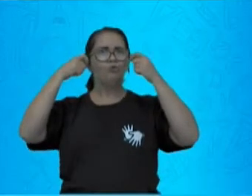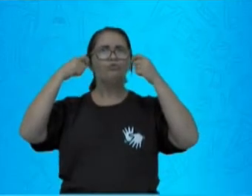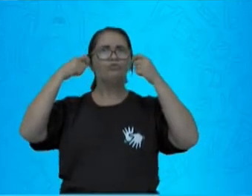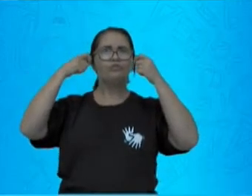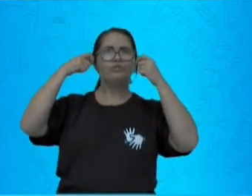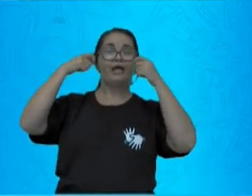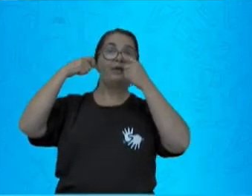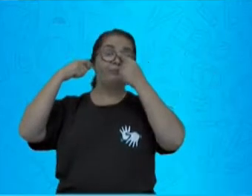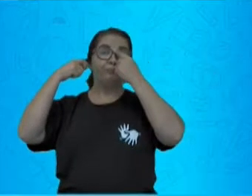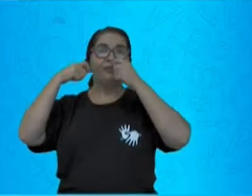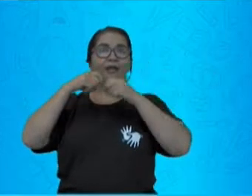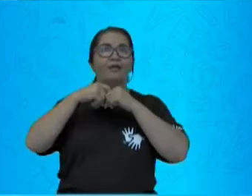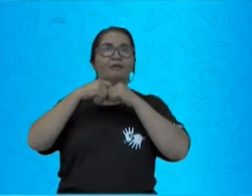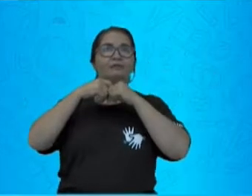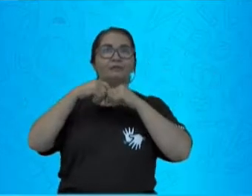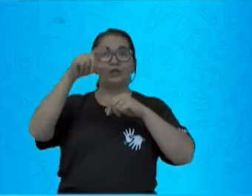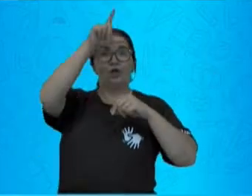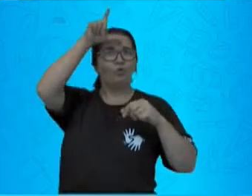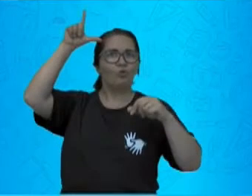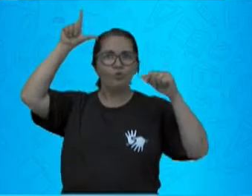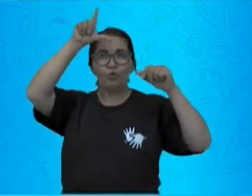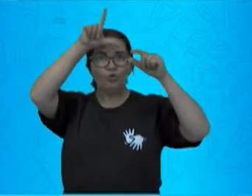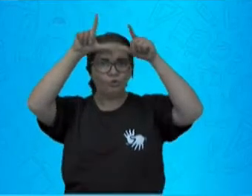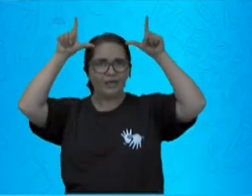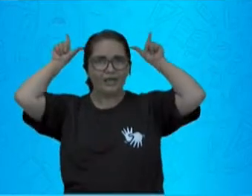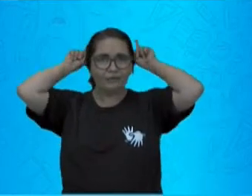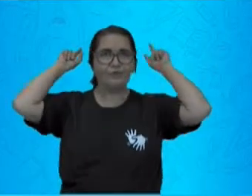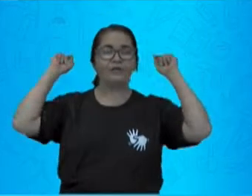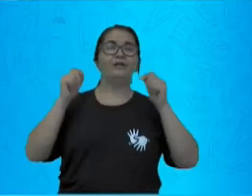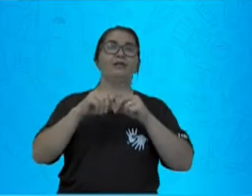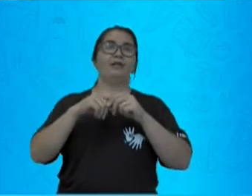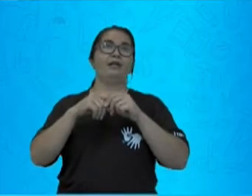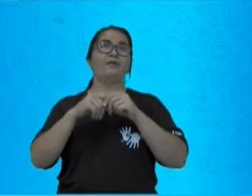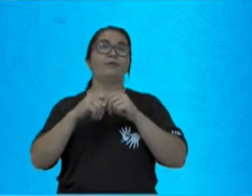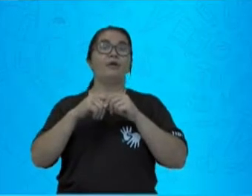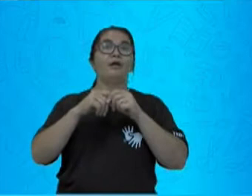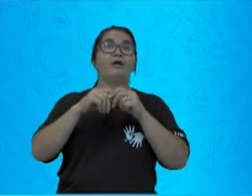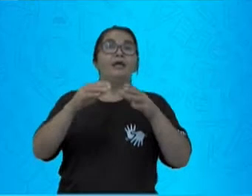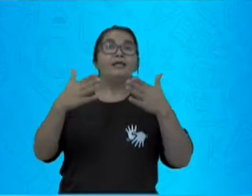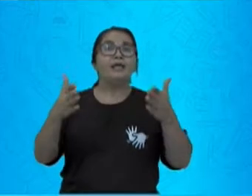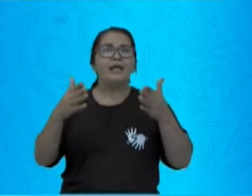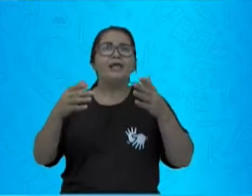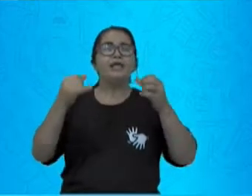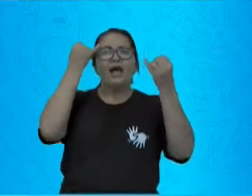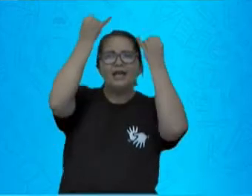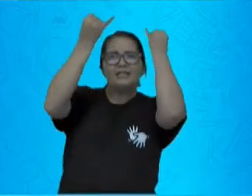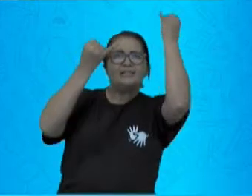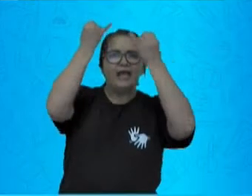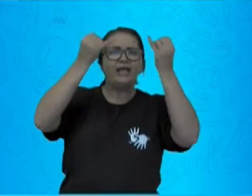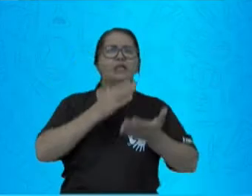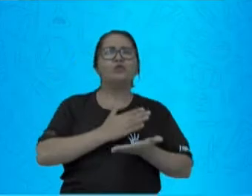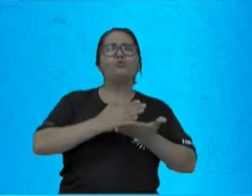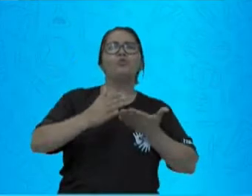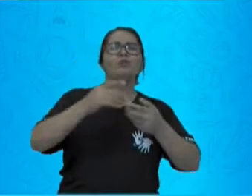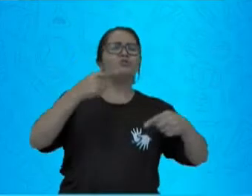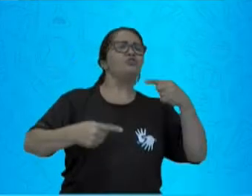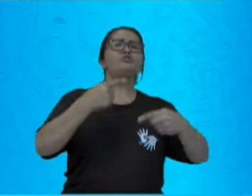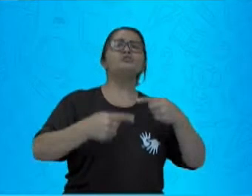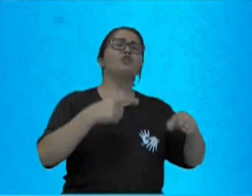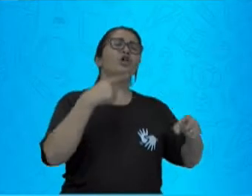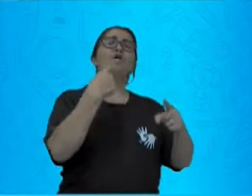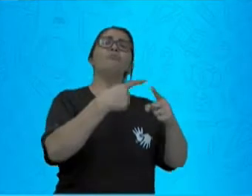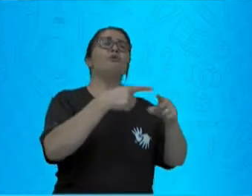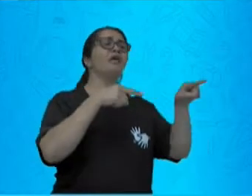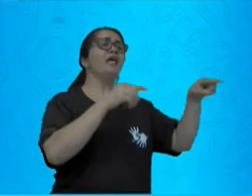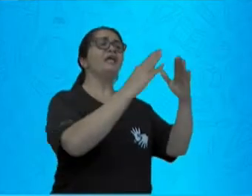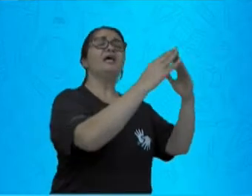discordou publicamente dos dogmas da igreja como a venda de indulgências, redigiu as 95 teses.